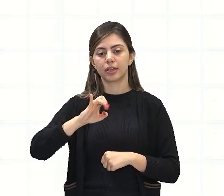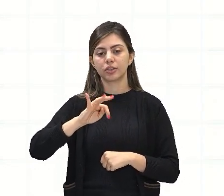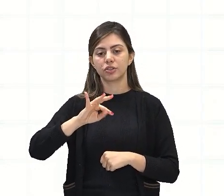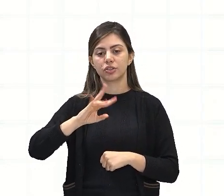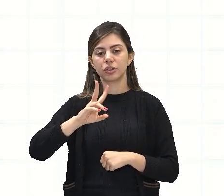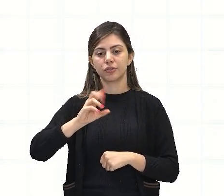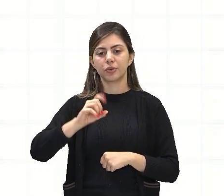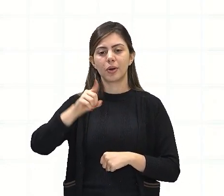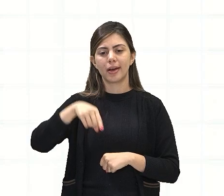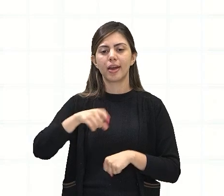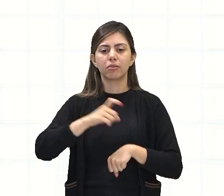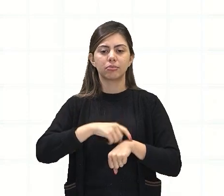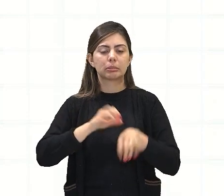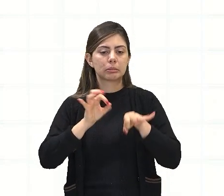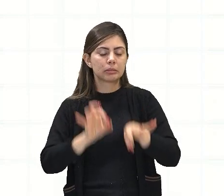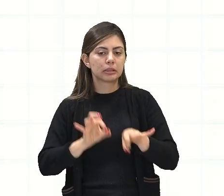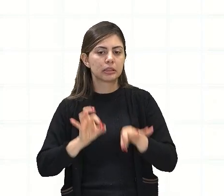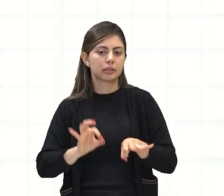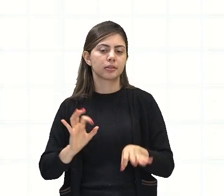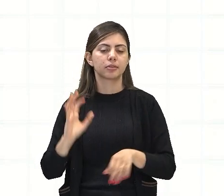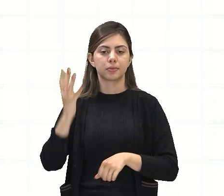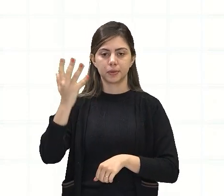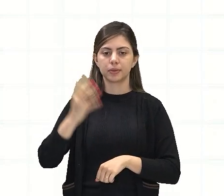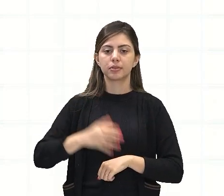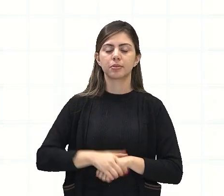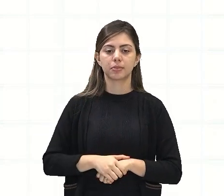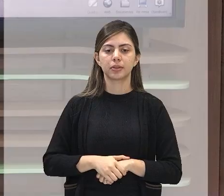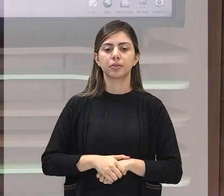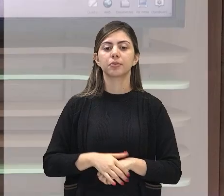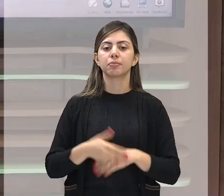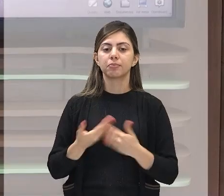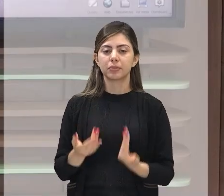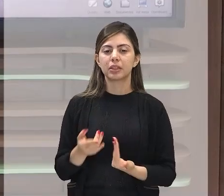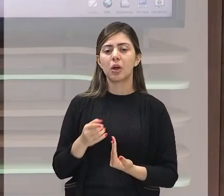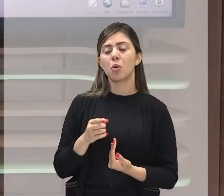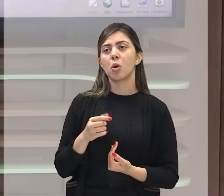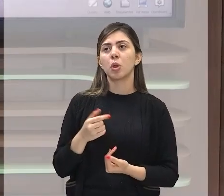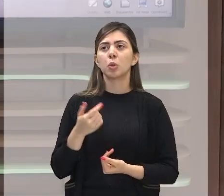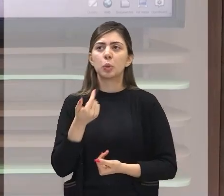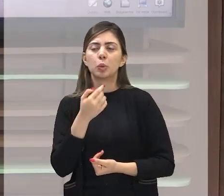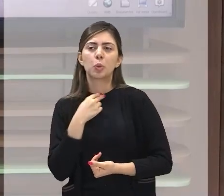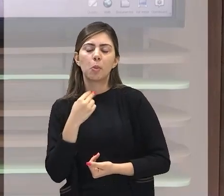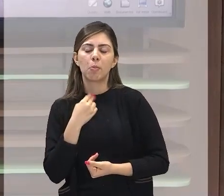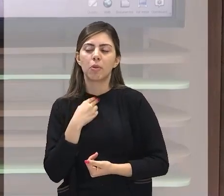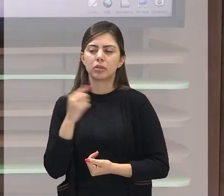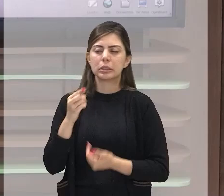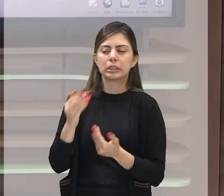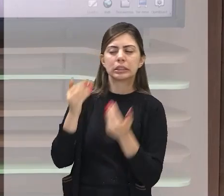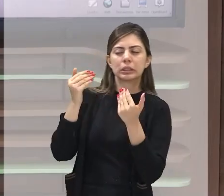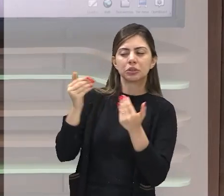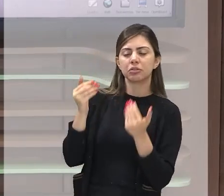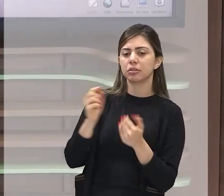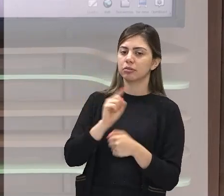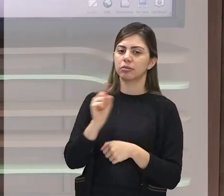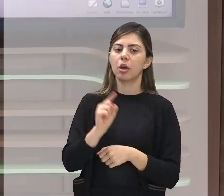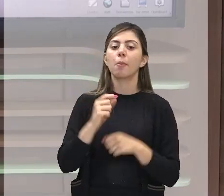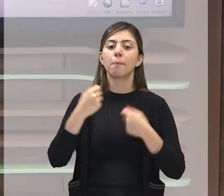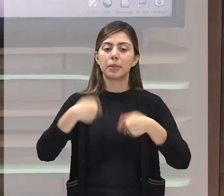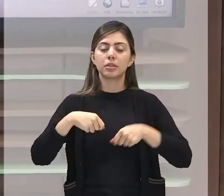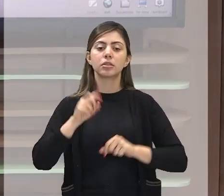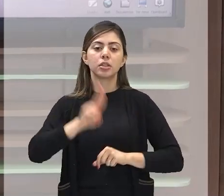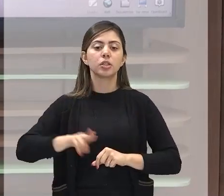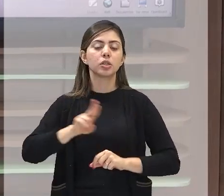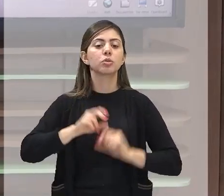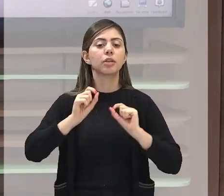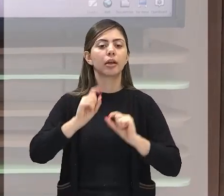no subjuntivo e nem no imperativo, né? O subjuntivo é o modo da dúvida, né? E o imperativo é o modo do comando,